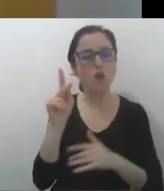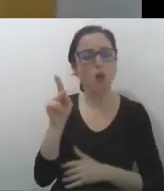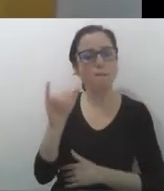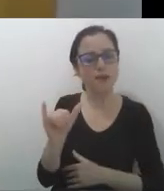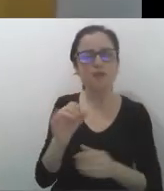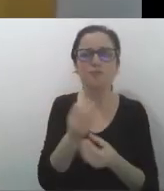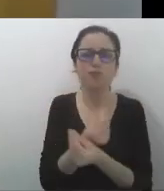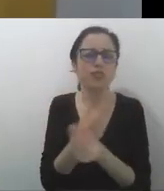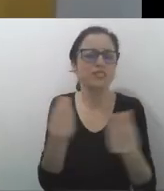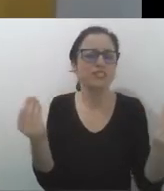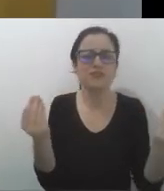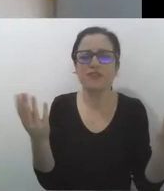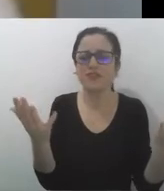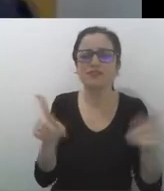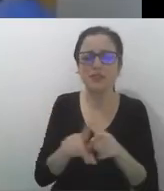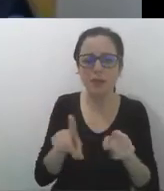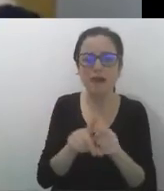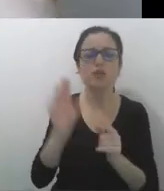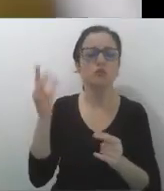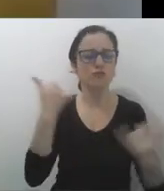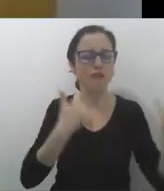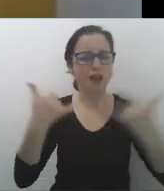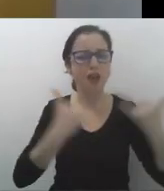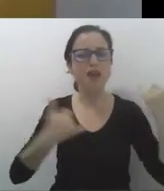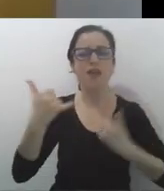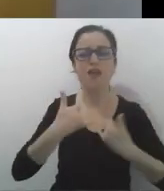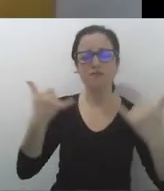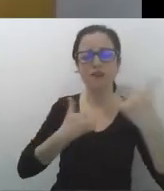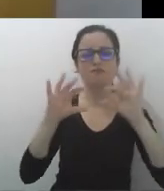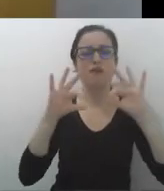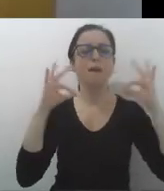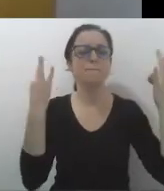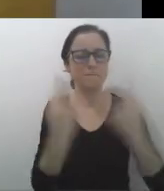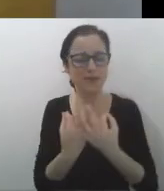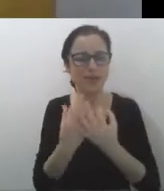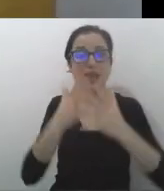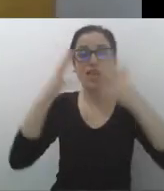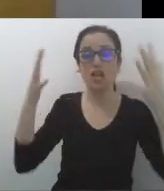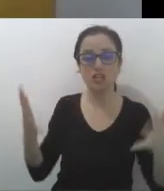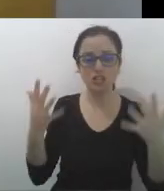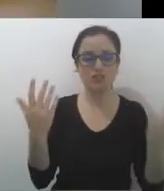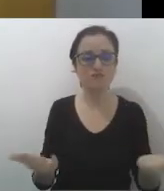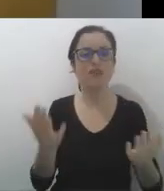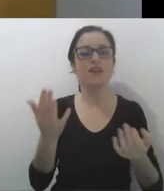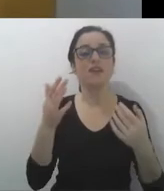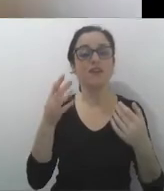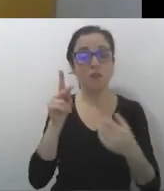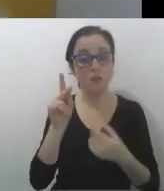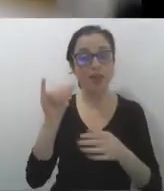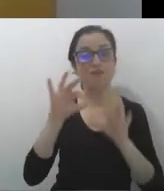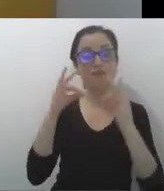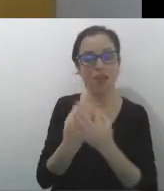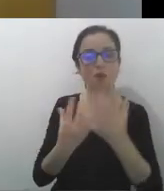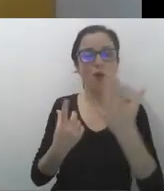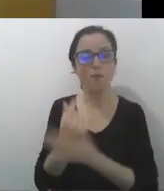pensar que a Kombi, muitas vezes, também eu já ouvi muitos relatos de famílias grandes em que o pai da